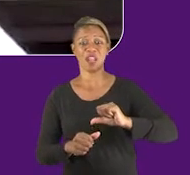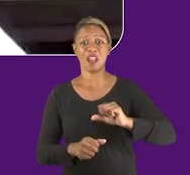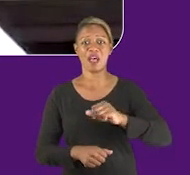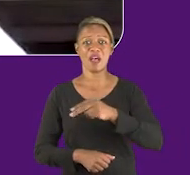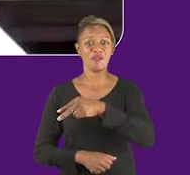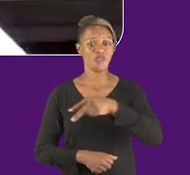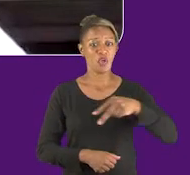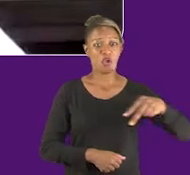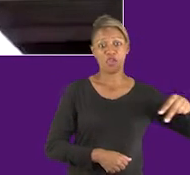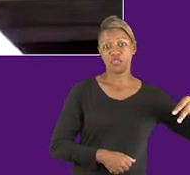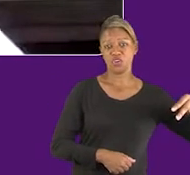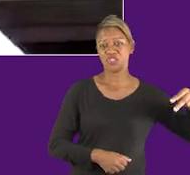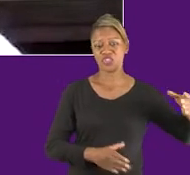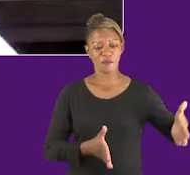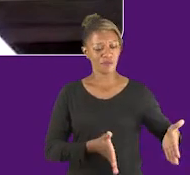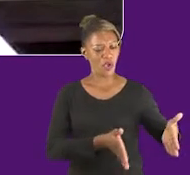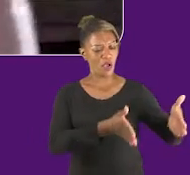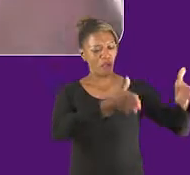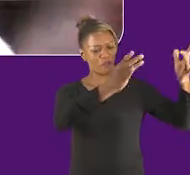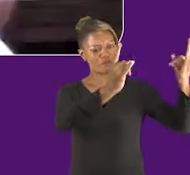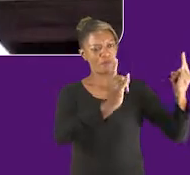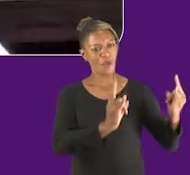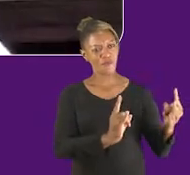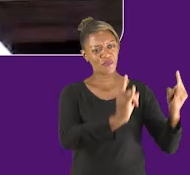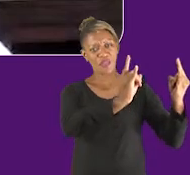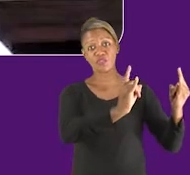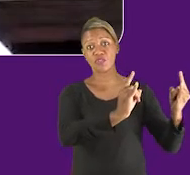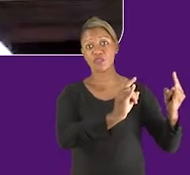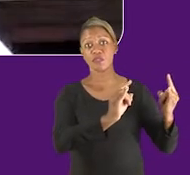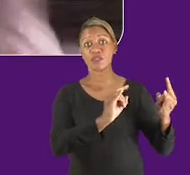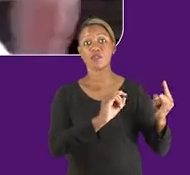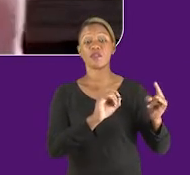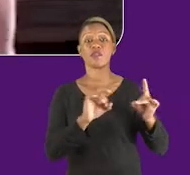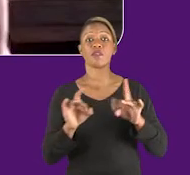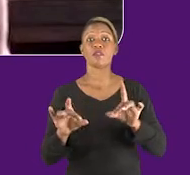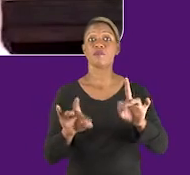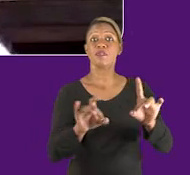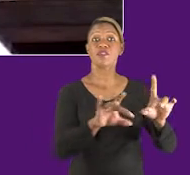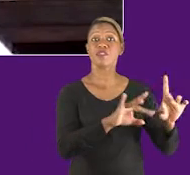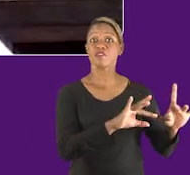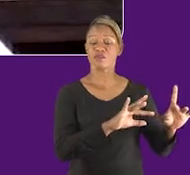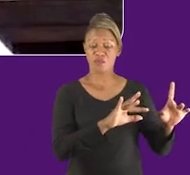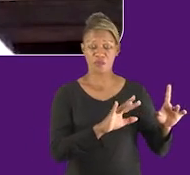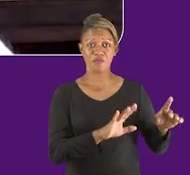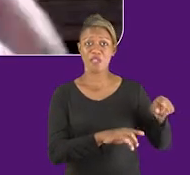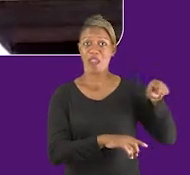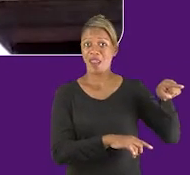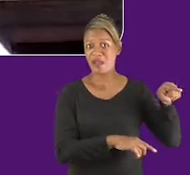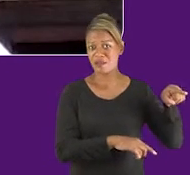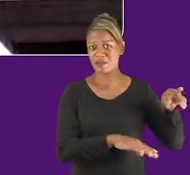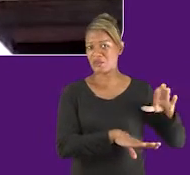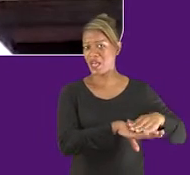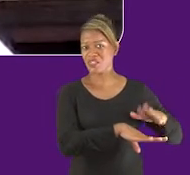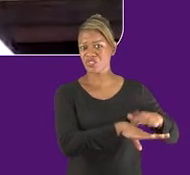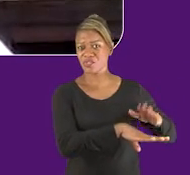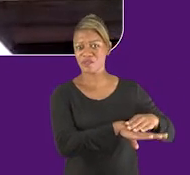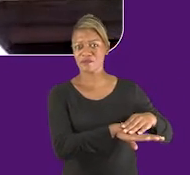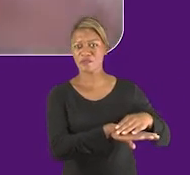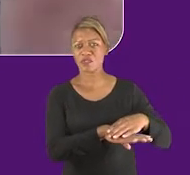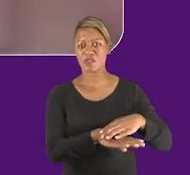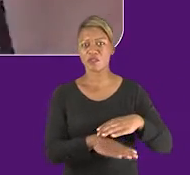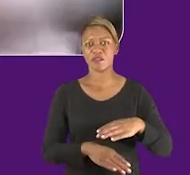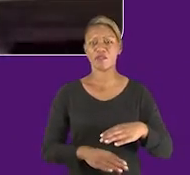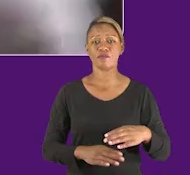65 mil metros quadrados onde o padrão arquitetônico foi pensado no modelo ágil então por exemplo dentro do cênica